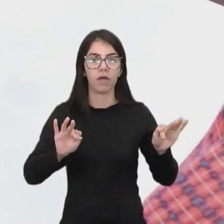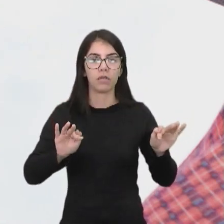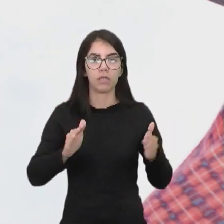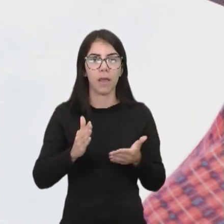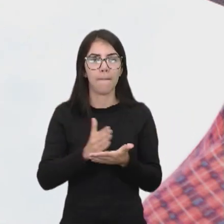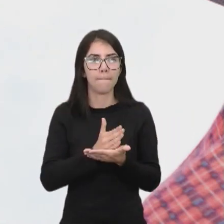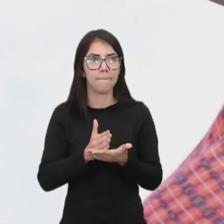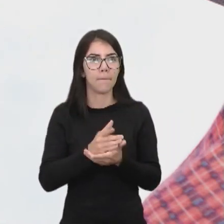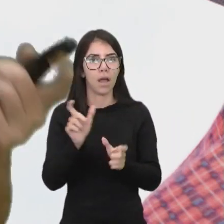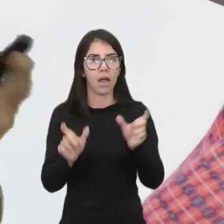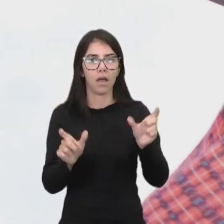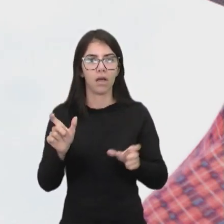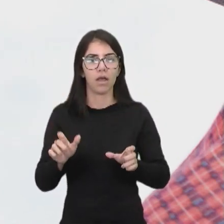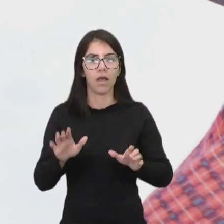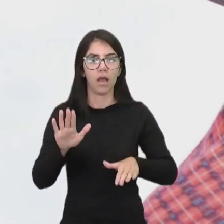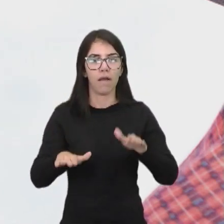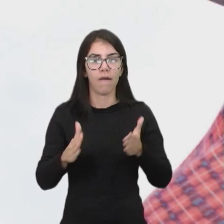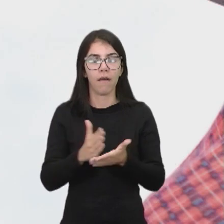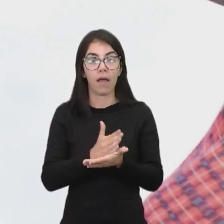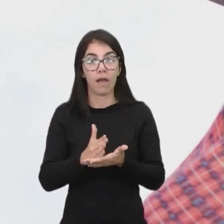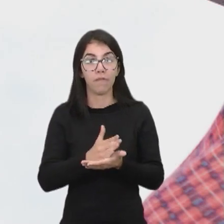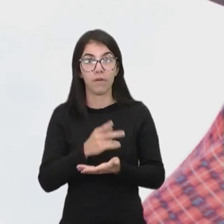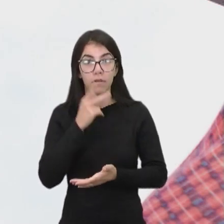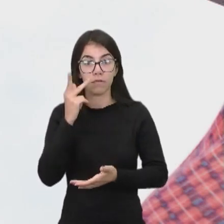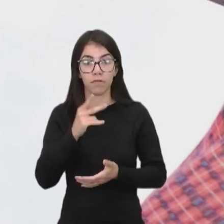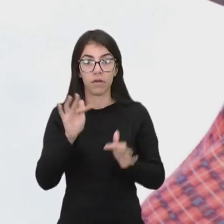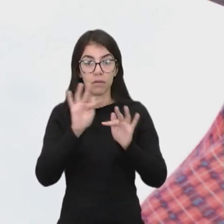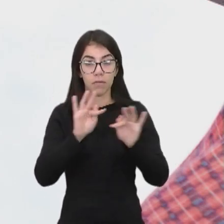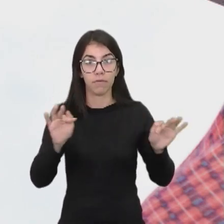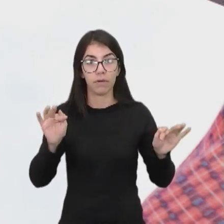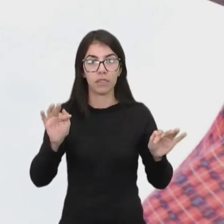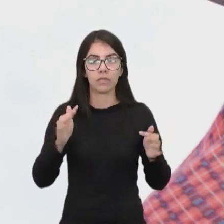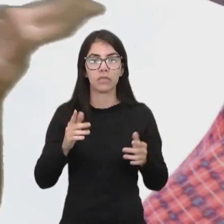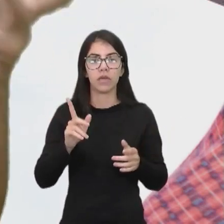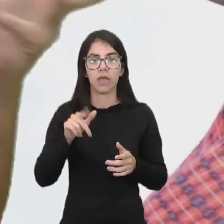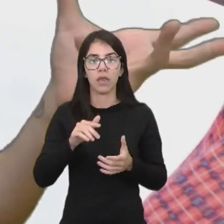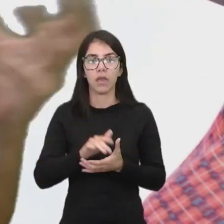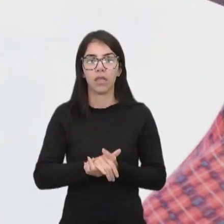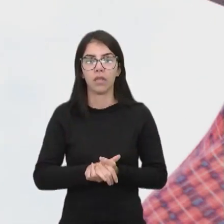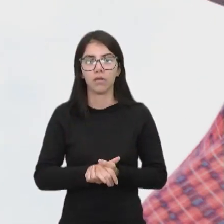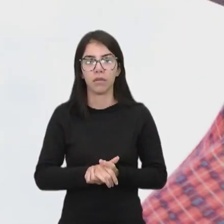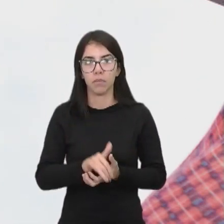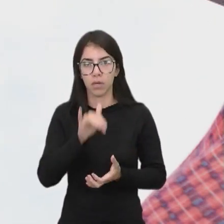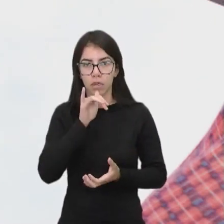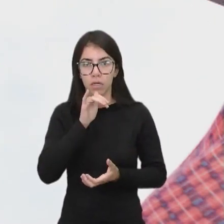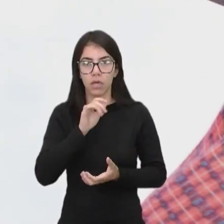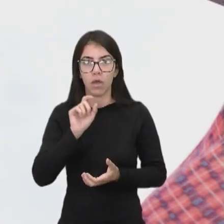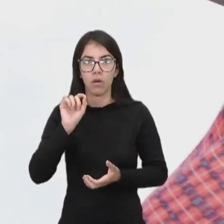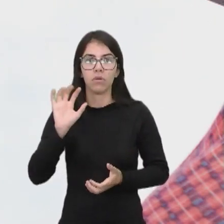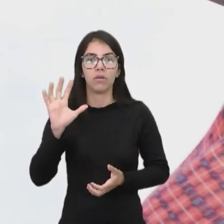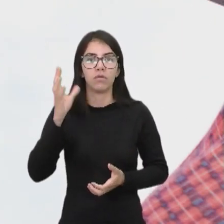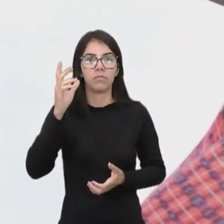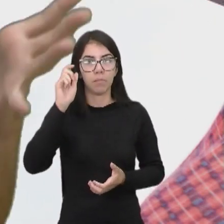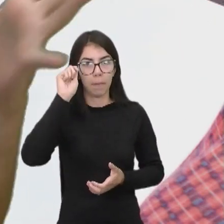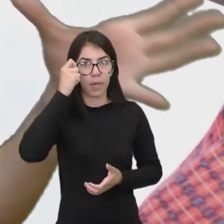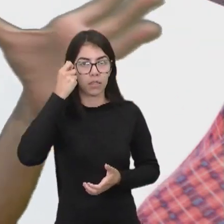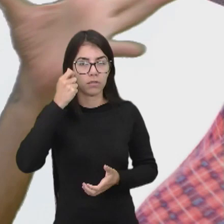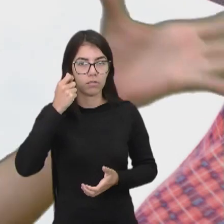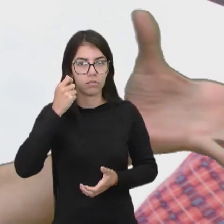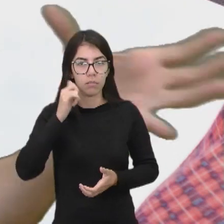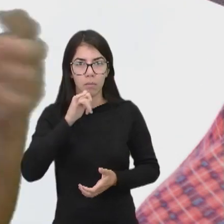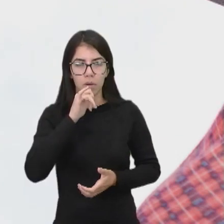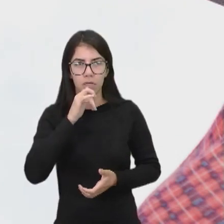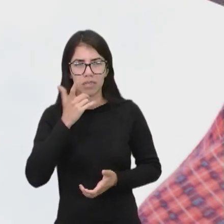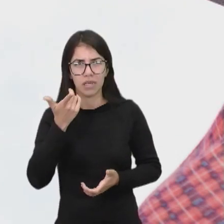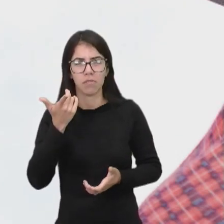acaba utilizando, eu mesmo às vezes acabo utilizando meio sem pensar, a coisa tá preta, né? Se você está falando que